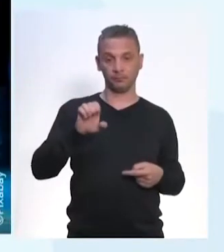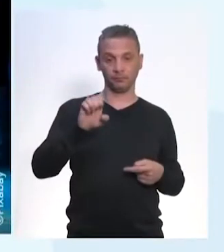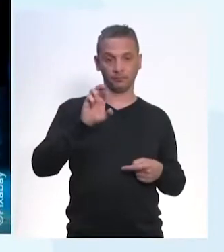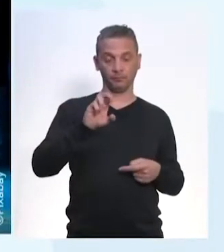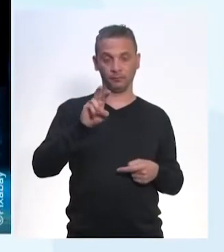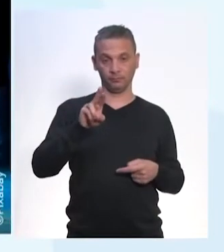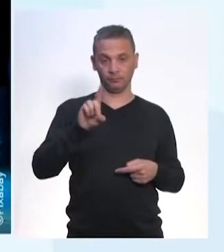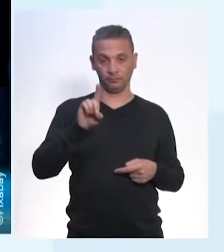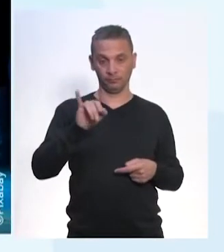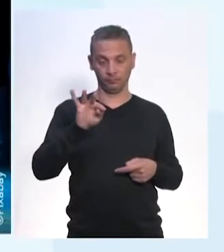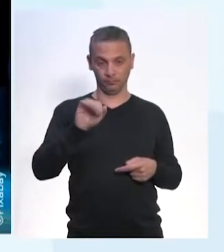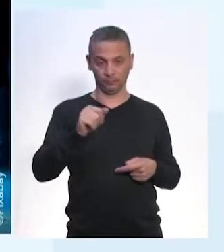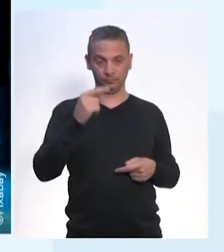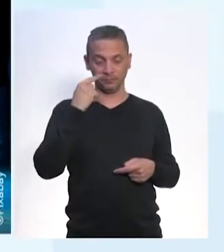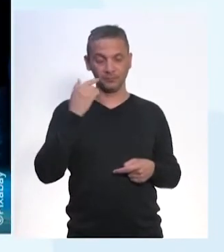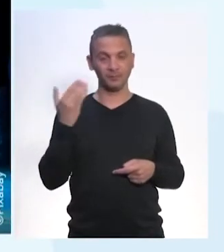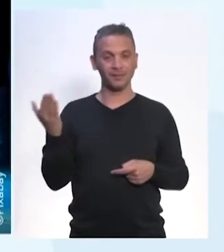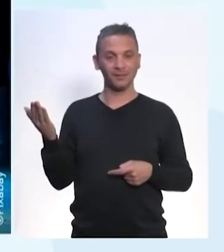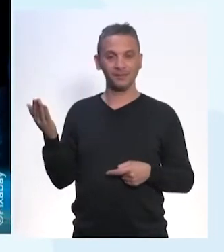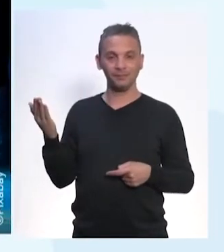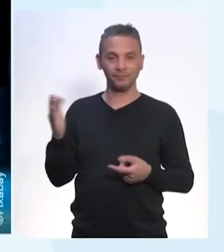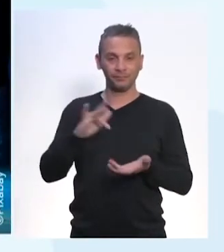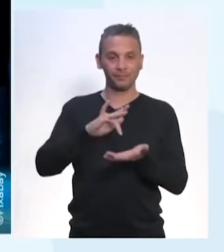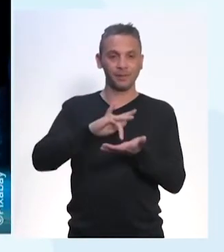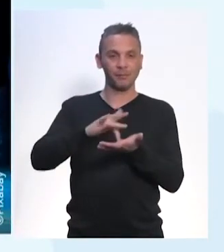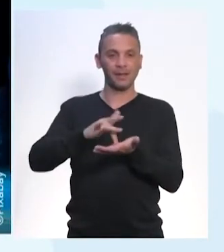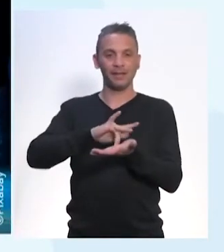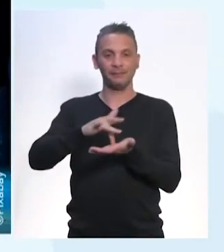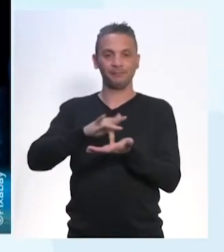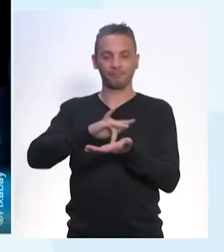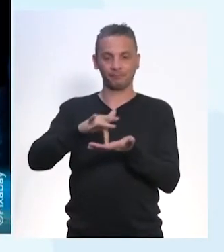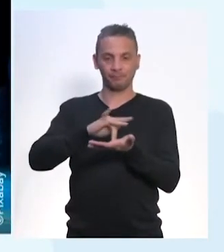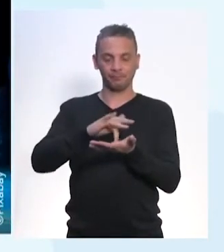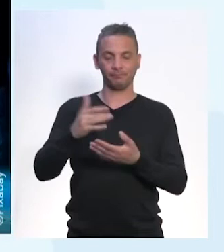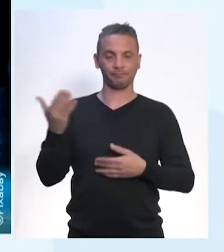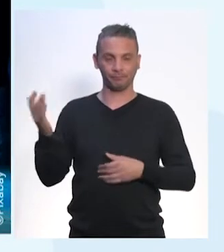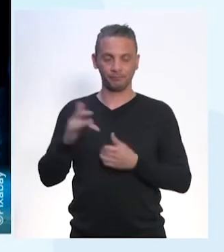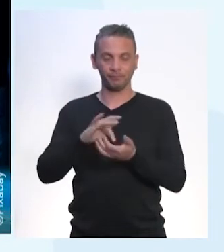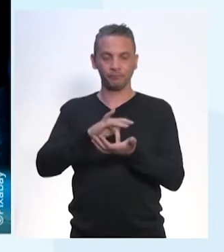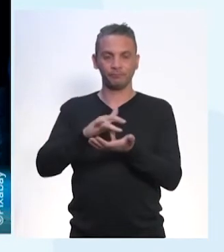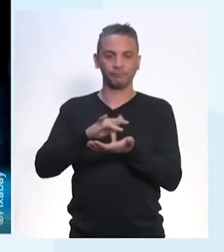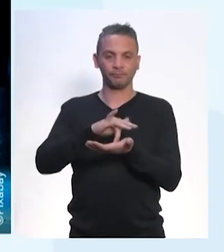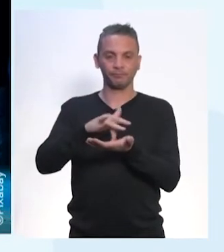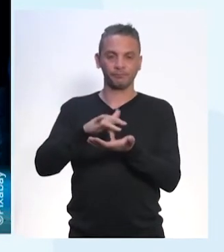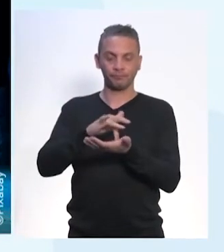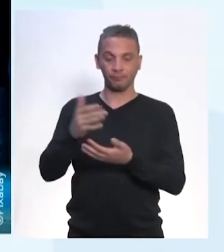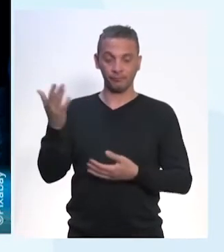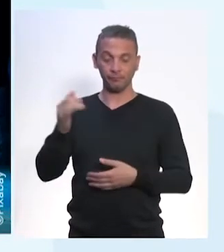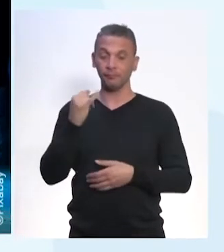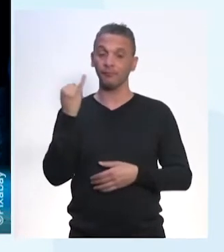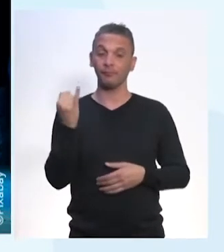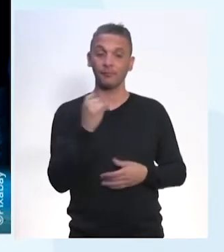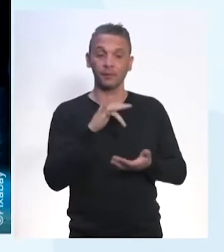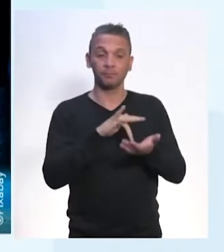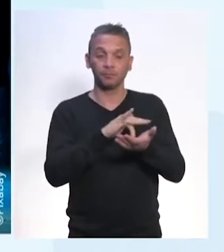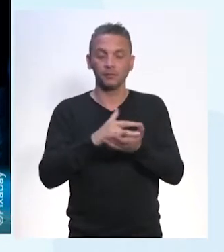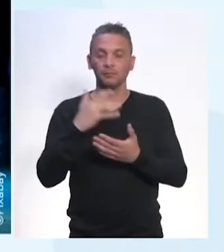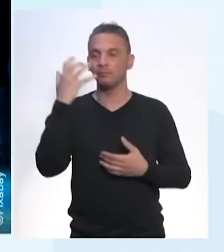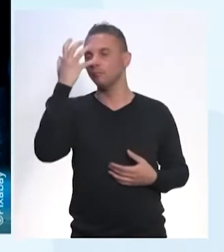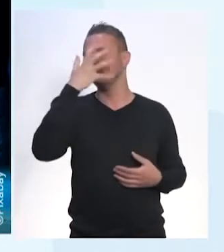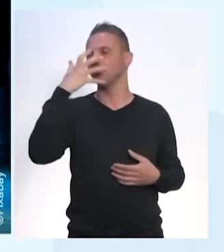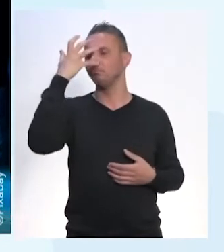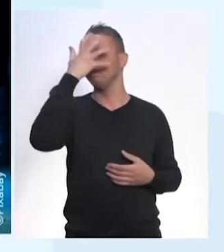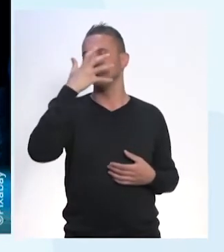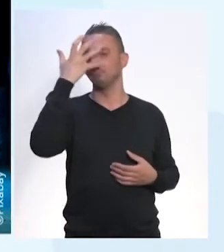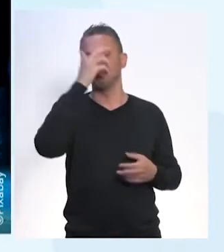temos aí, né, imagens do balé, no caso, né? Nós temos aí, né, o balé clássico, né? O balé romântico,